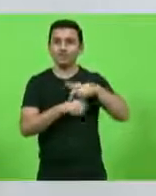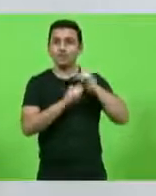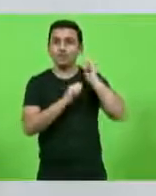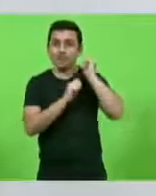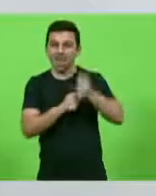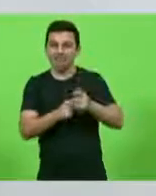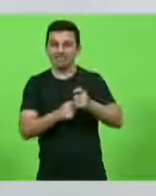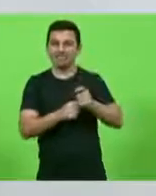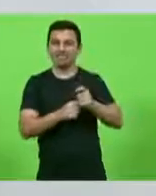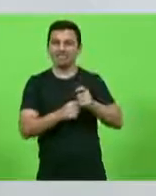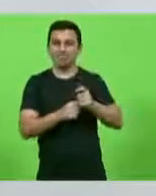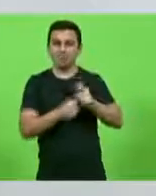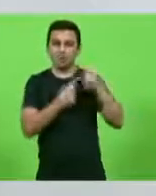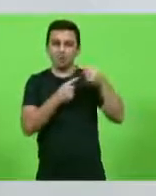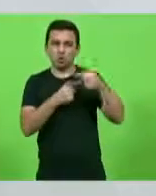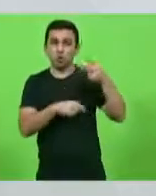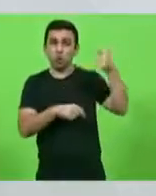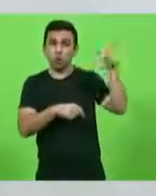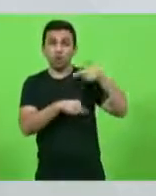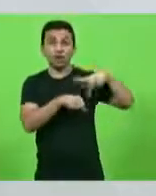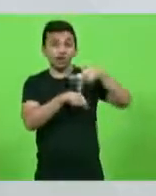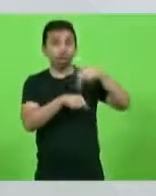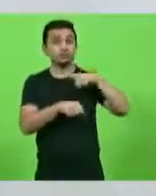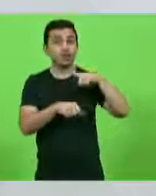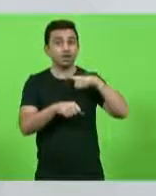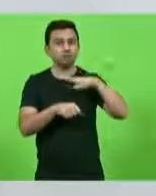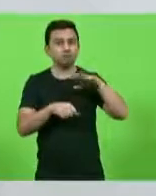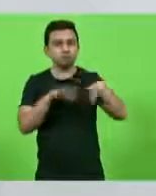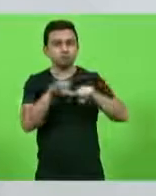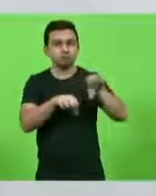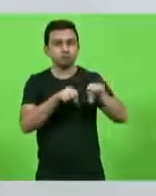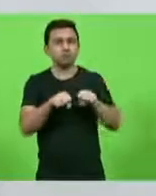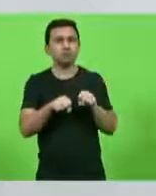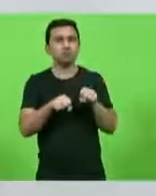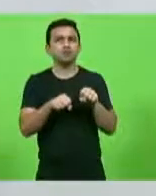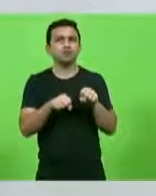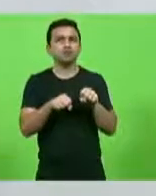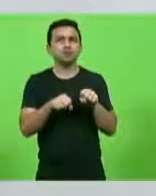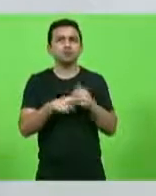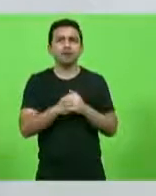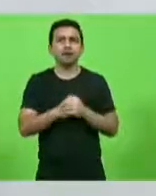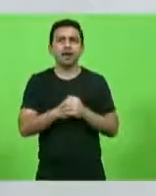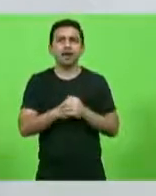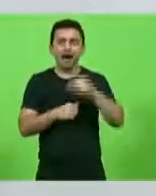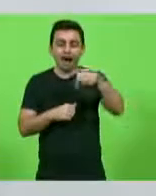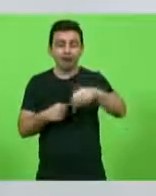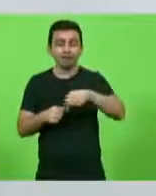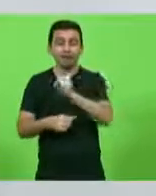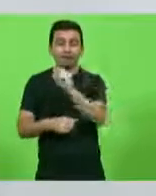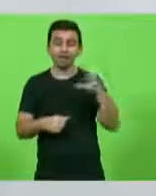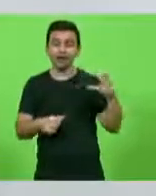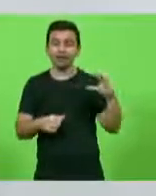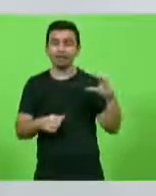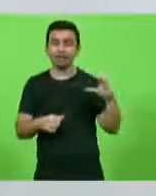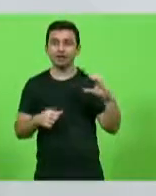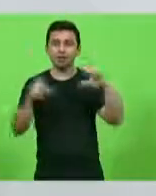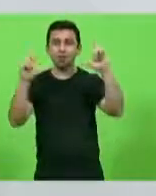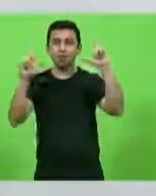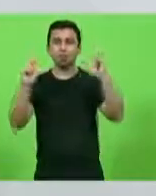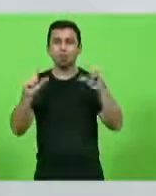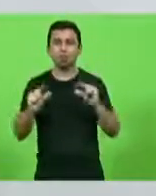forma predatória, que pegam esses cardumes e, resumindo, não aquece a economia de Santa Catarina,